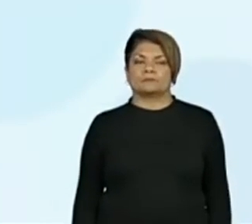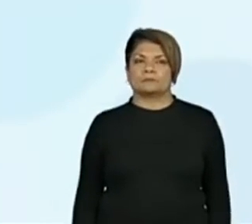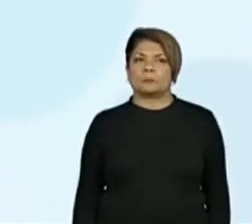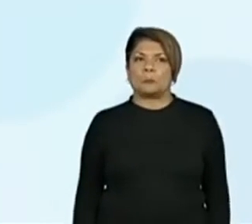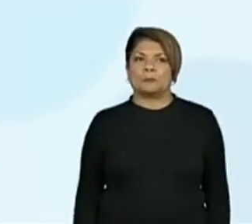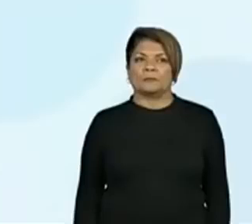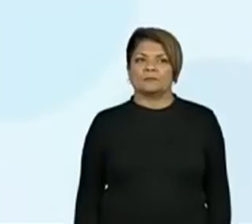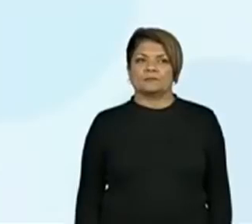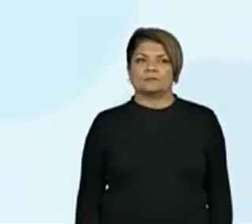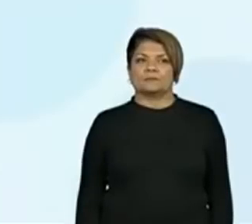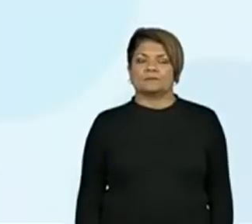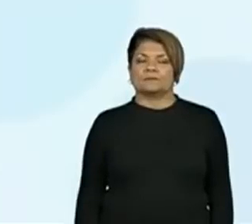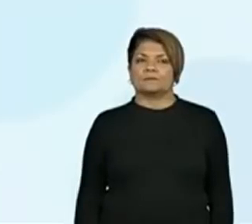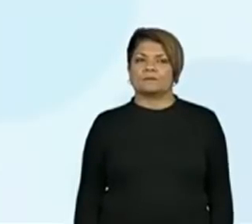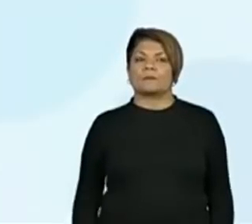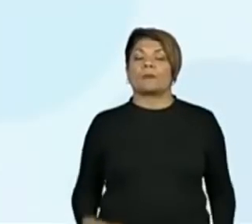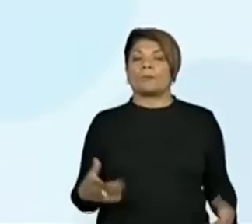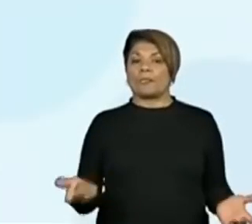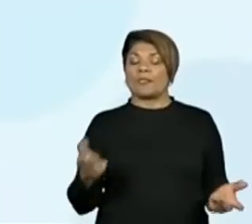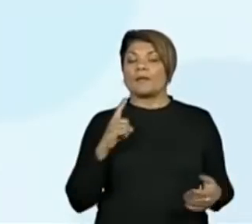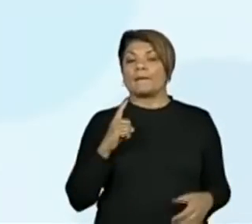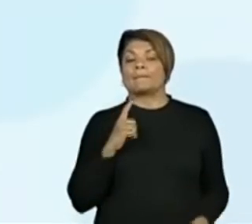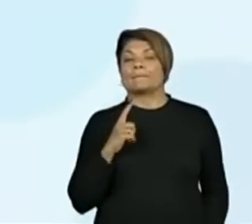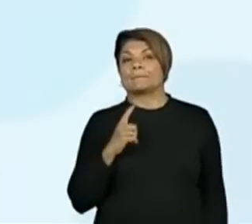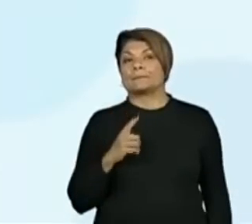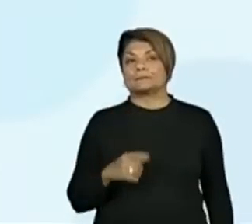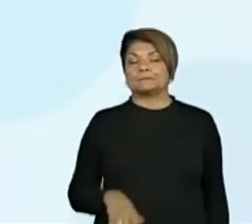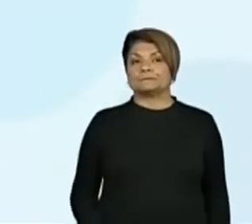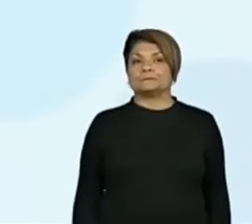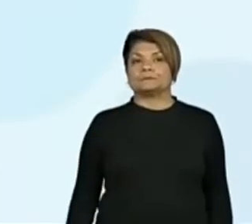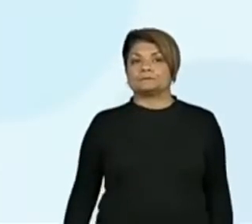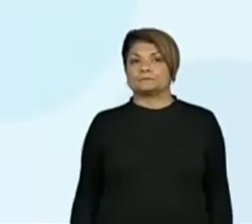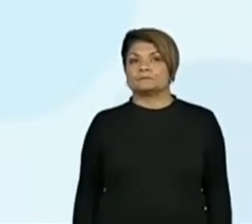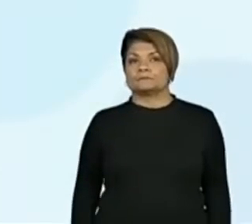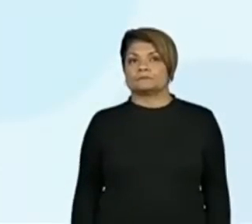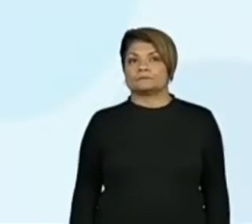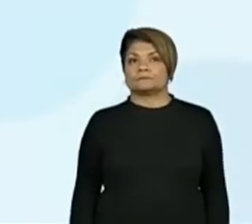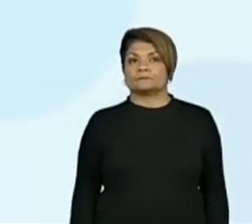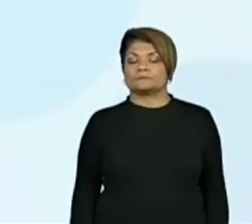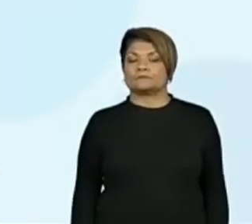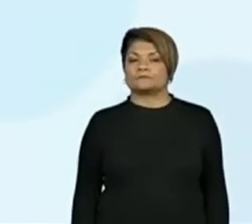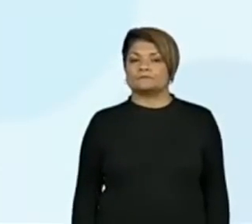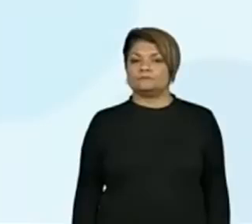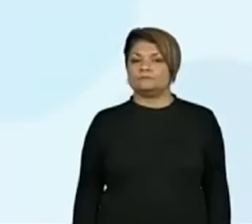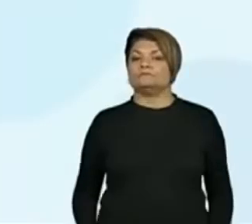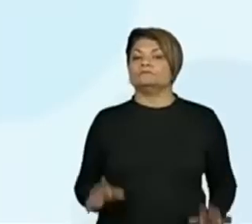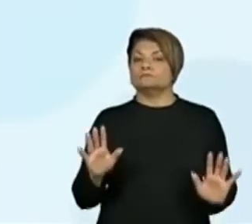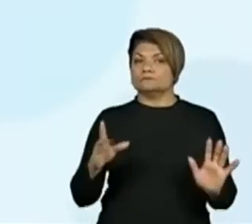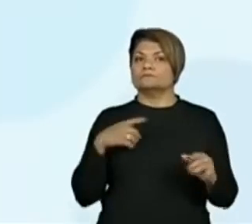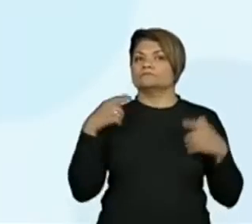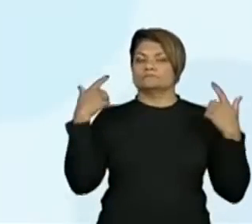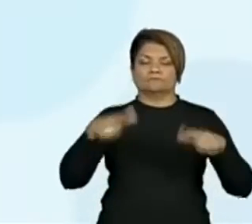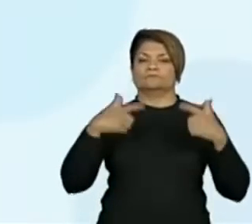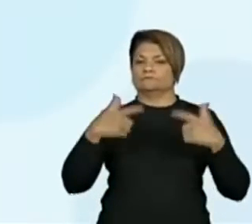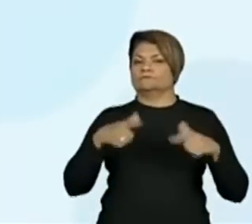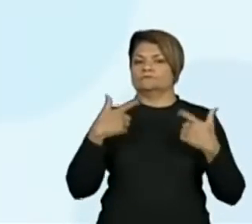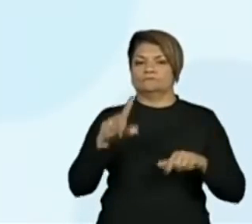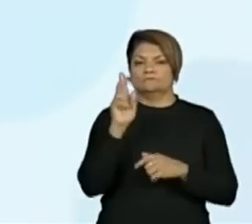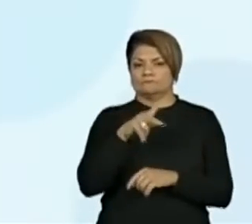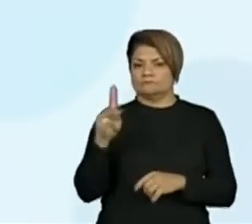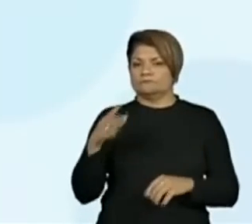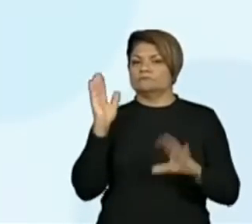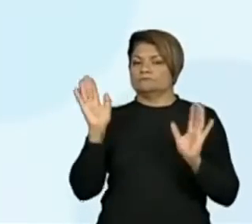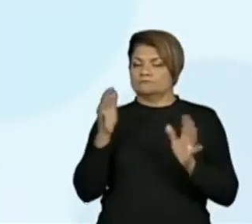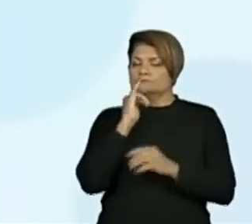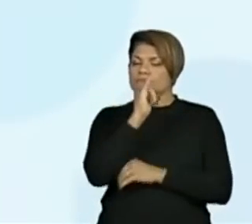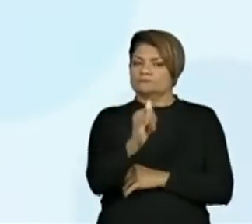válido. Isso. Principalmente no verão. A professora Maria Solange está falando que os alunos delas disseram que não tem cone. Não